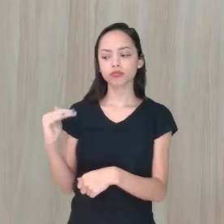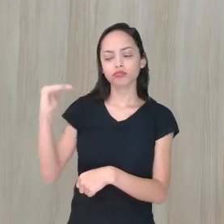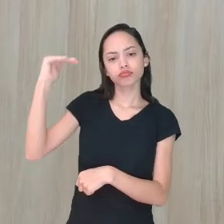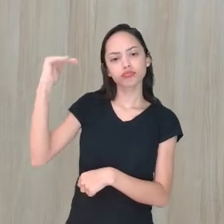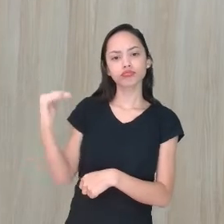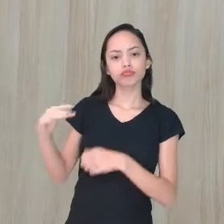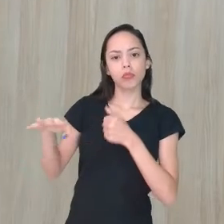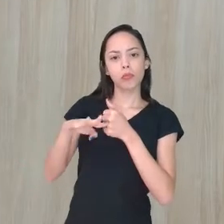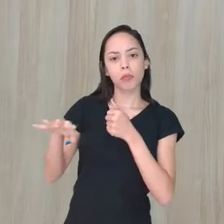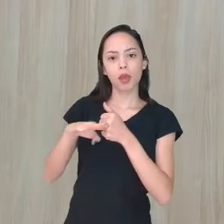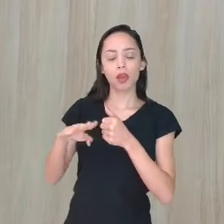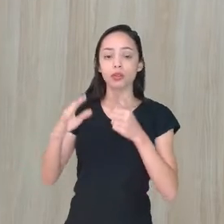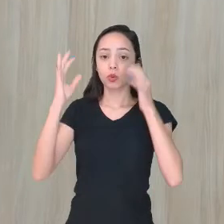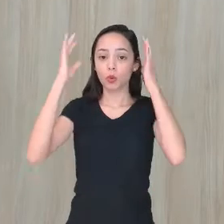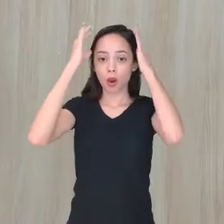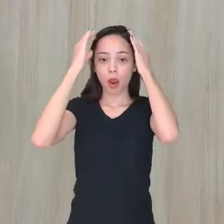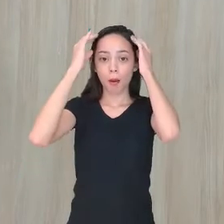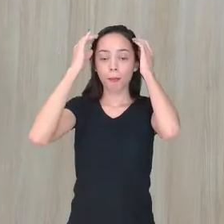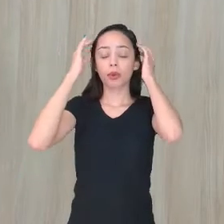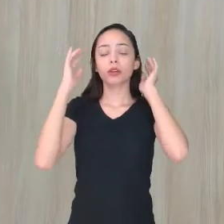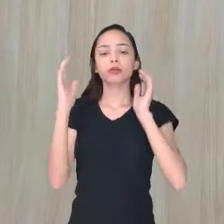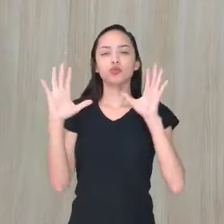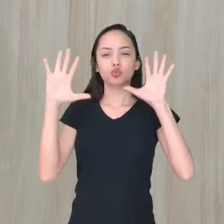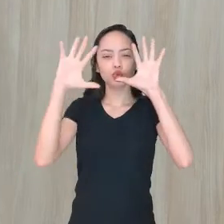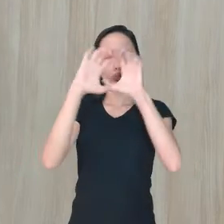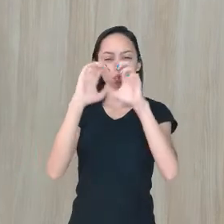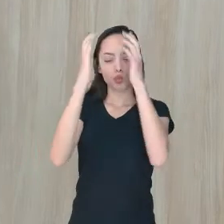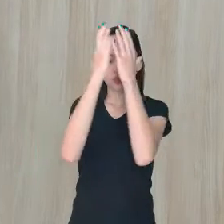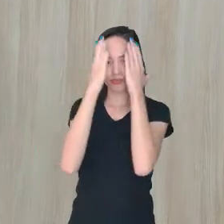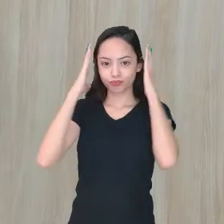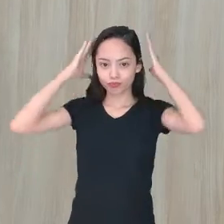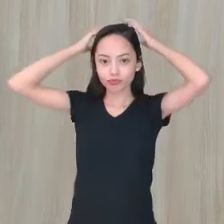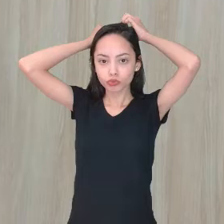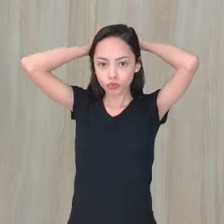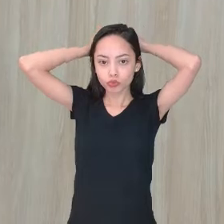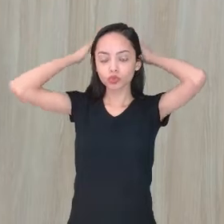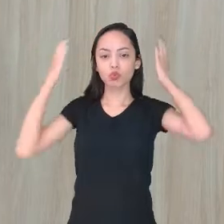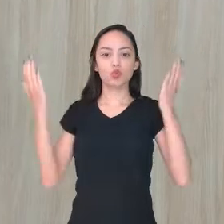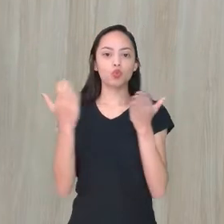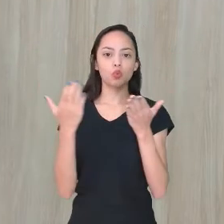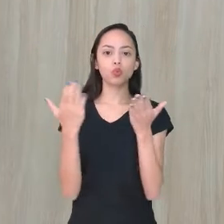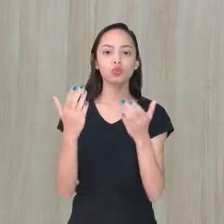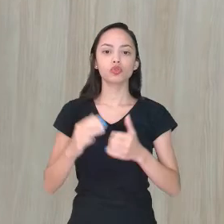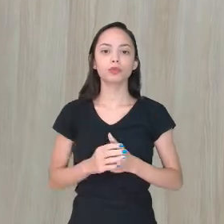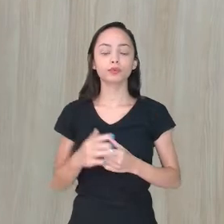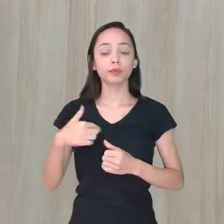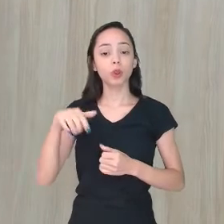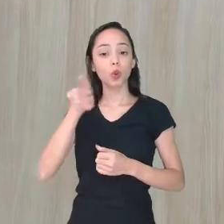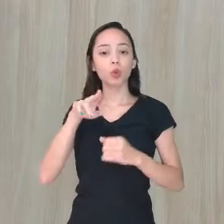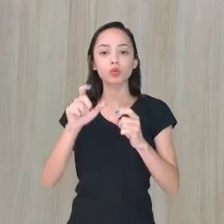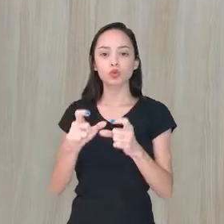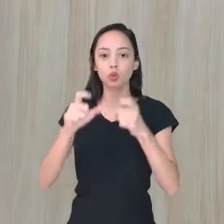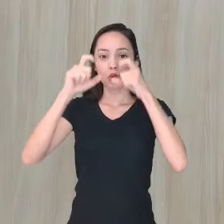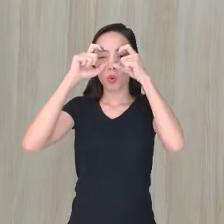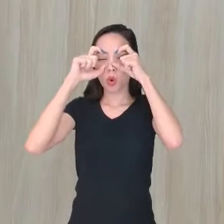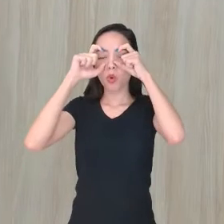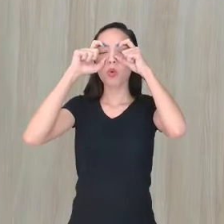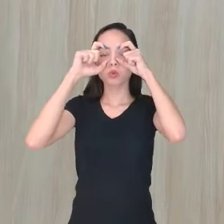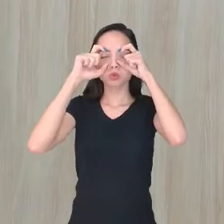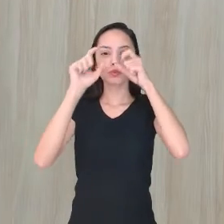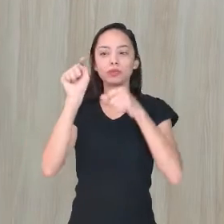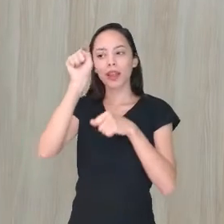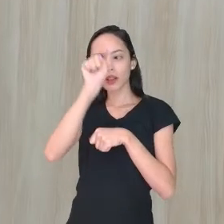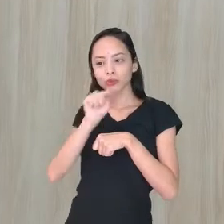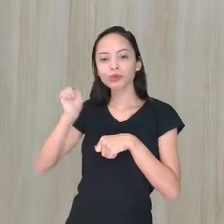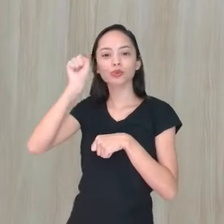escuros, cabelos estes que hoje estão presos, tá? Eu uso um óculos redondo e hoje eu estou com a